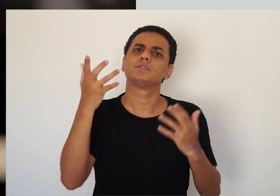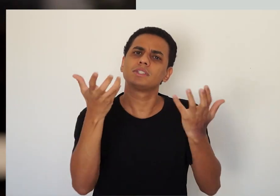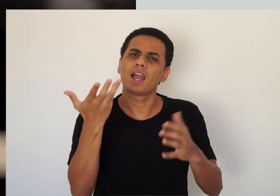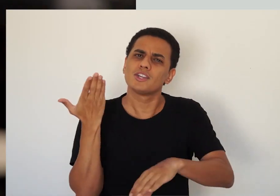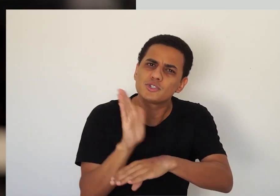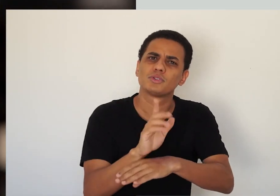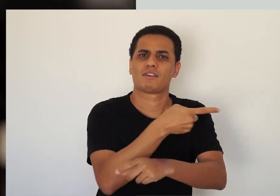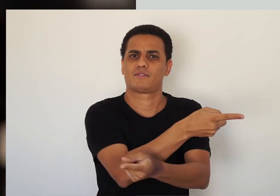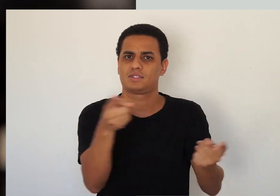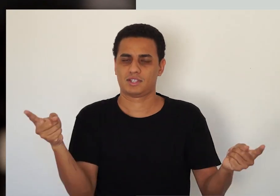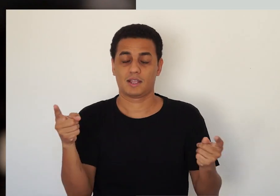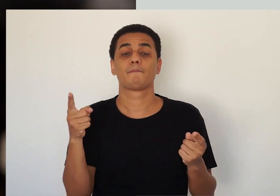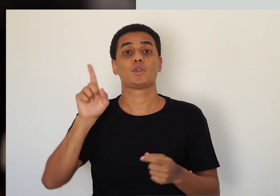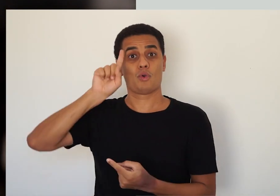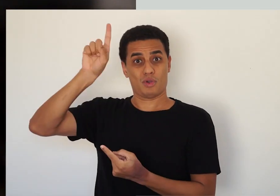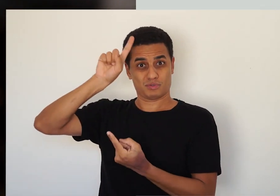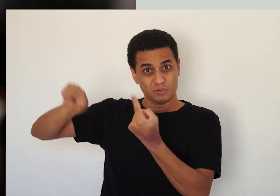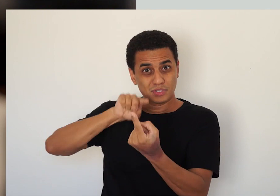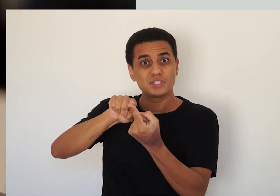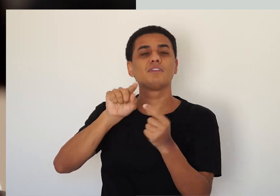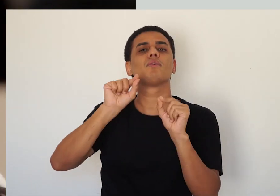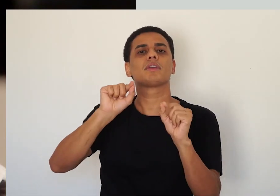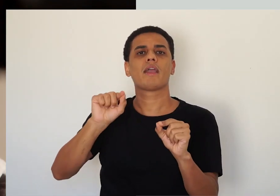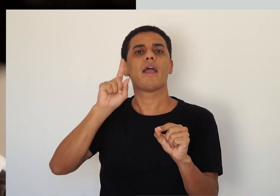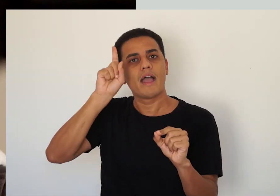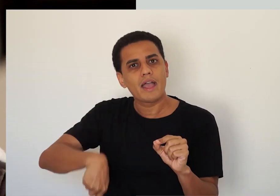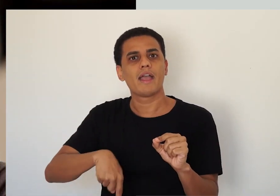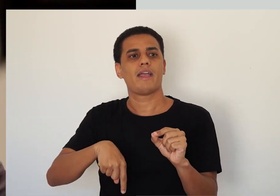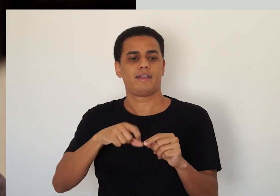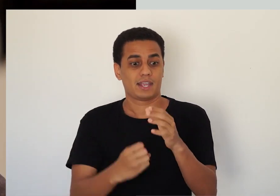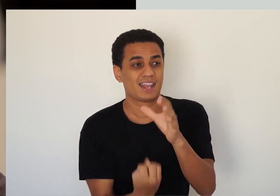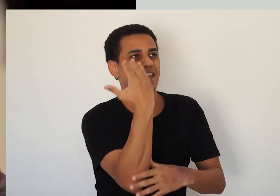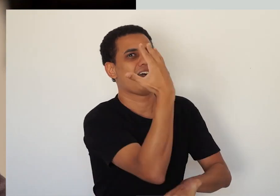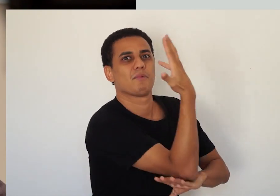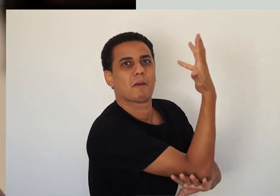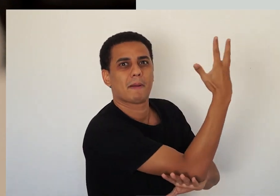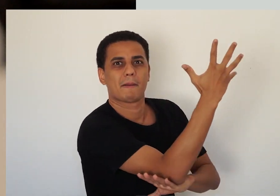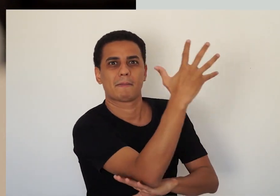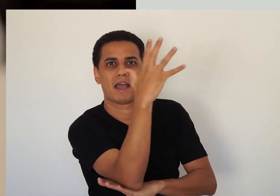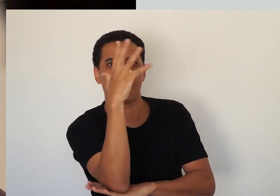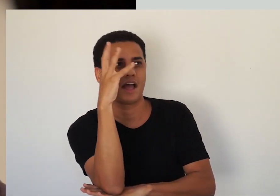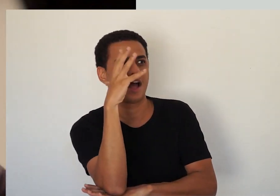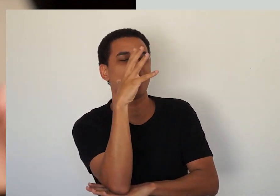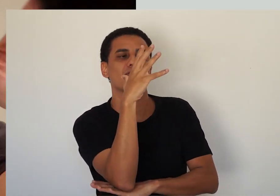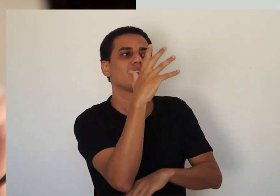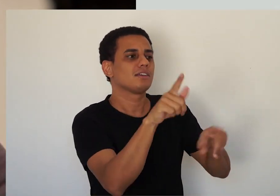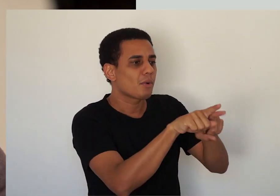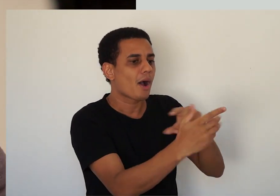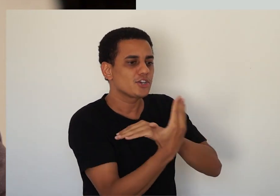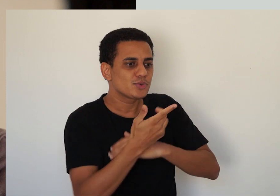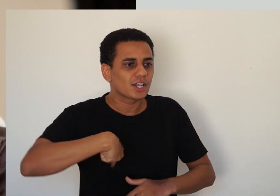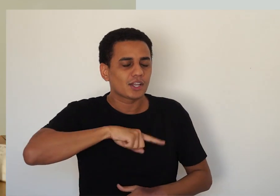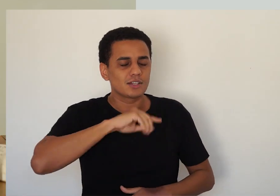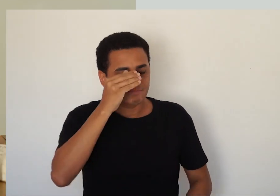forte bata sobre ela. Mas o objetivo de Deus é fazer de mim e de você mastros que vão fazer uma grande diferença na navegação